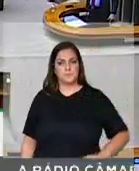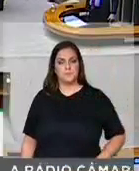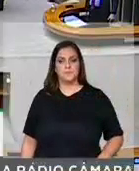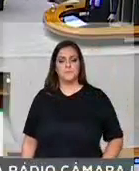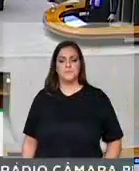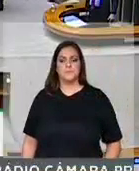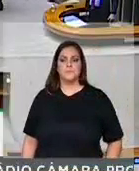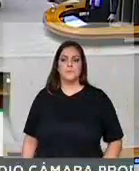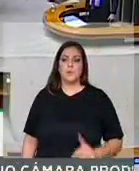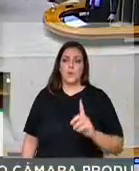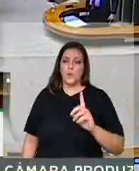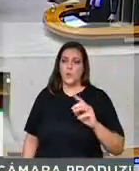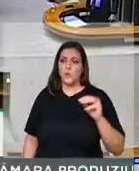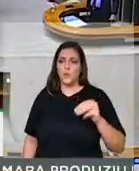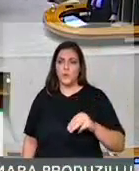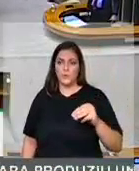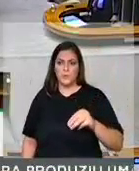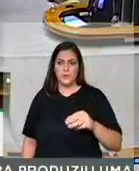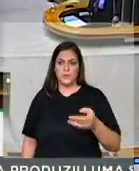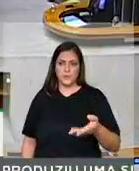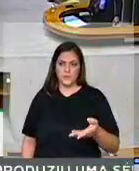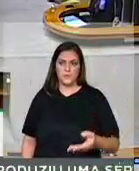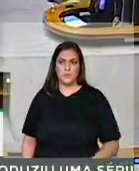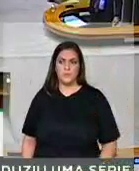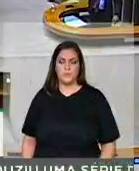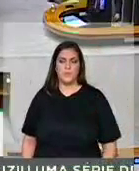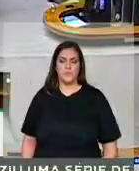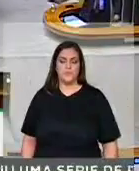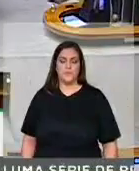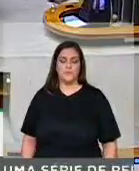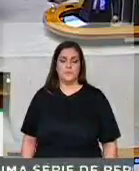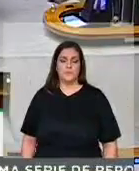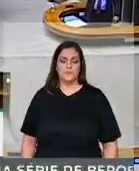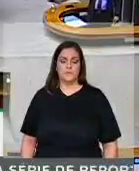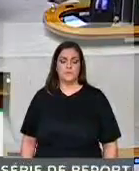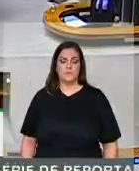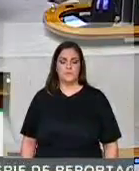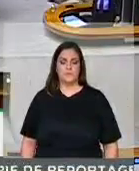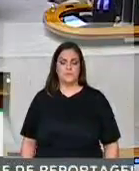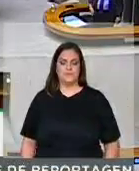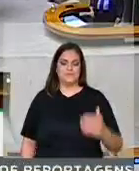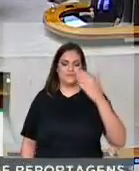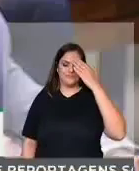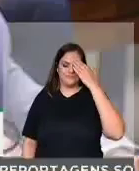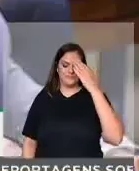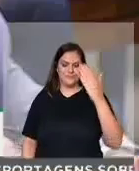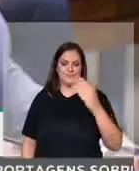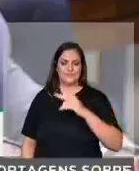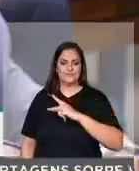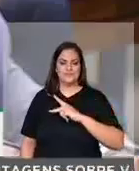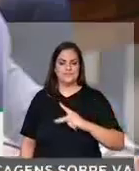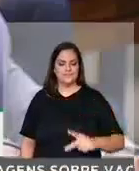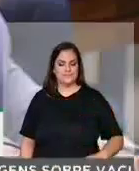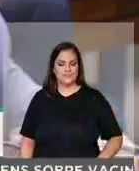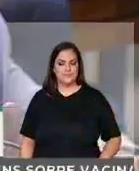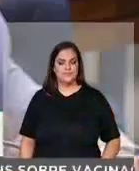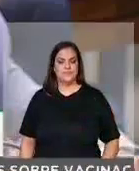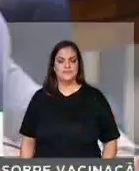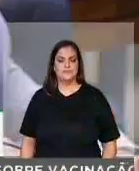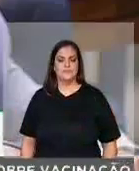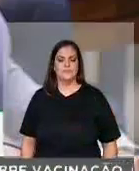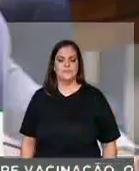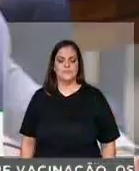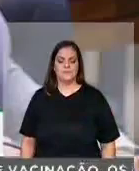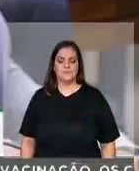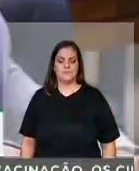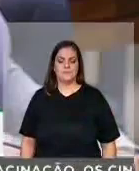Vou dar um minuto, mas o líder já está esperando lá para falar. Pode falar. Obrigado, presidente delegado Edson. Eu quero registrar